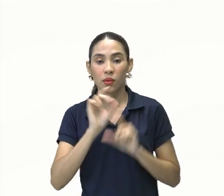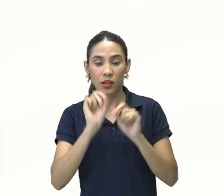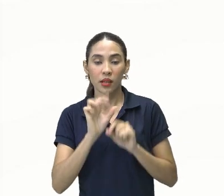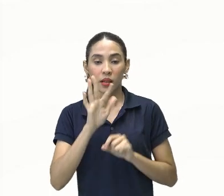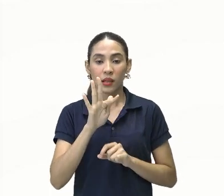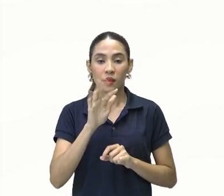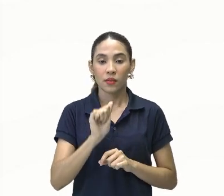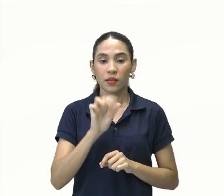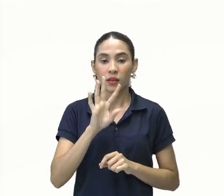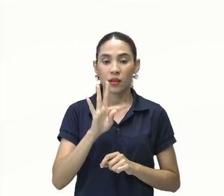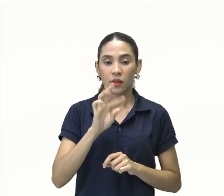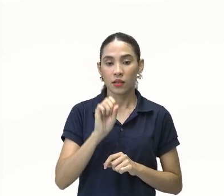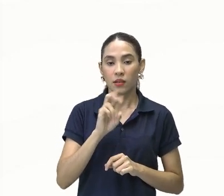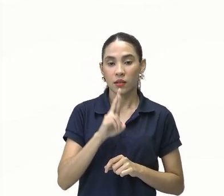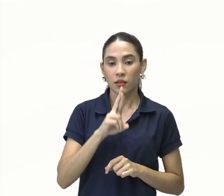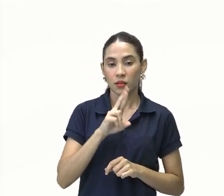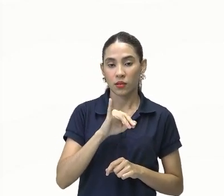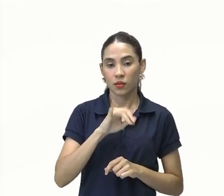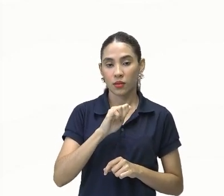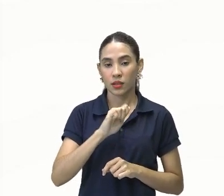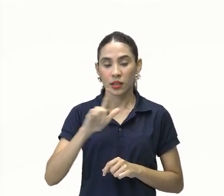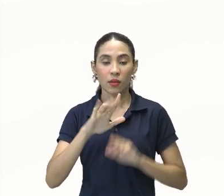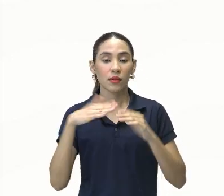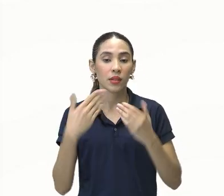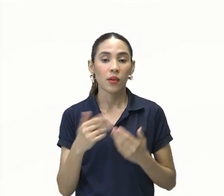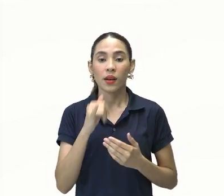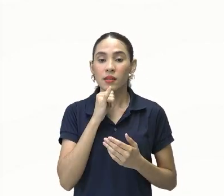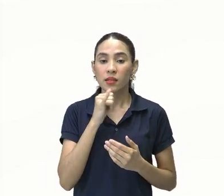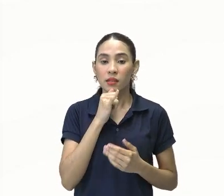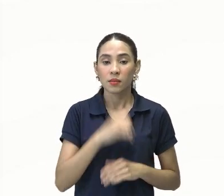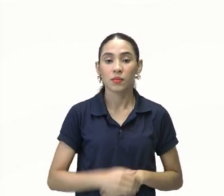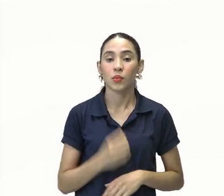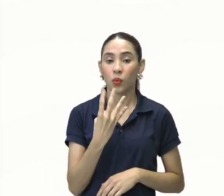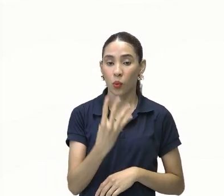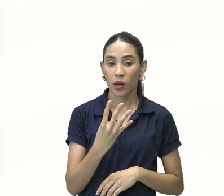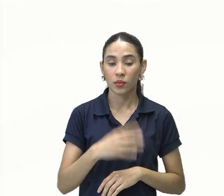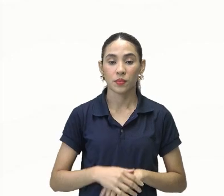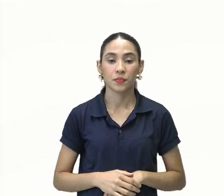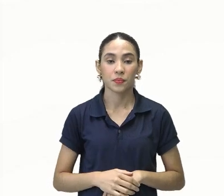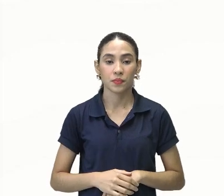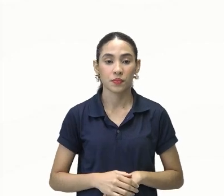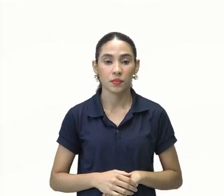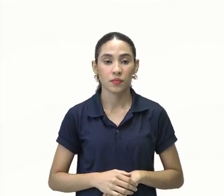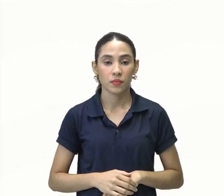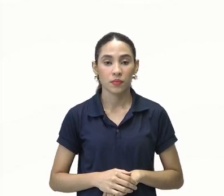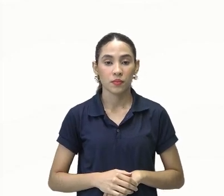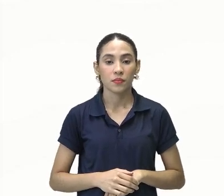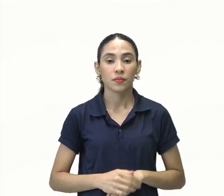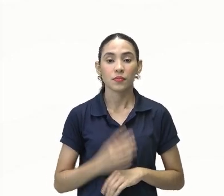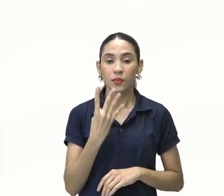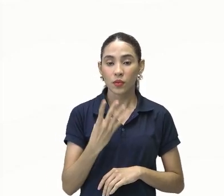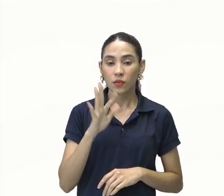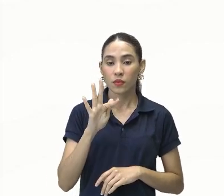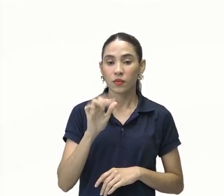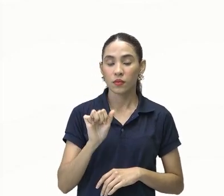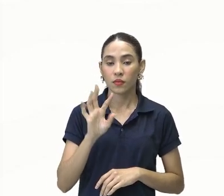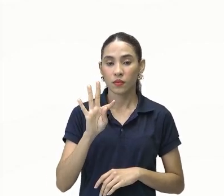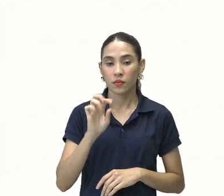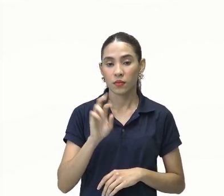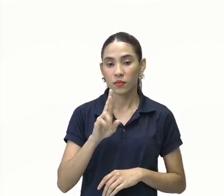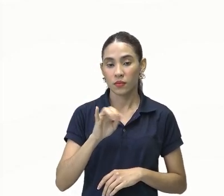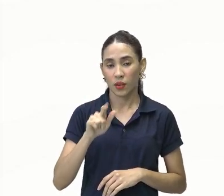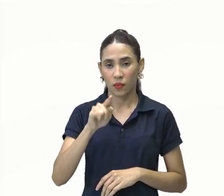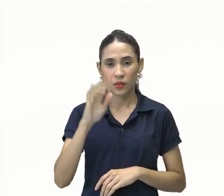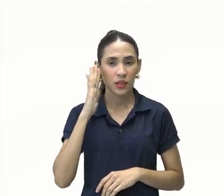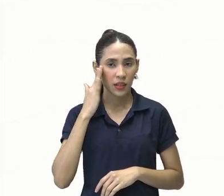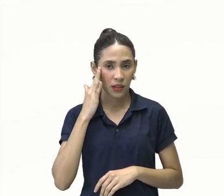nosso fatorial. Então, a gente calcularia aí o fatorial de 4, tá? 4 fatorial. Entendido